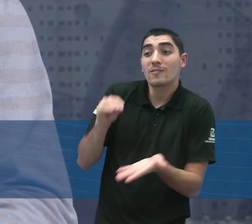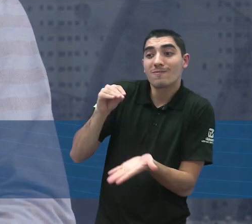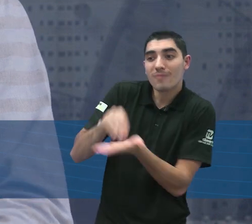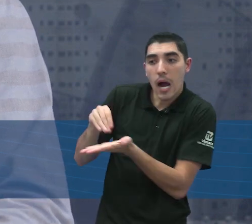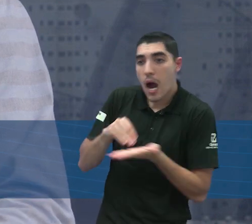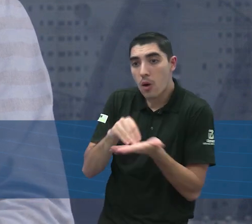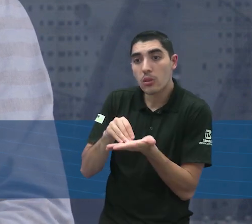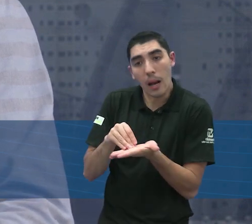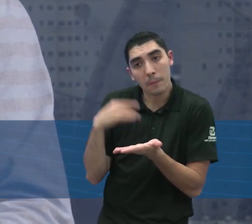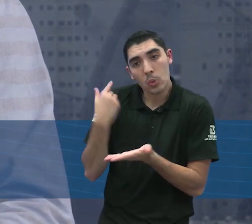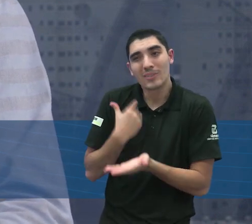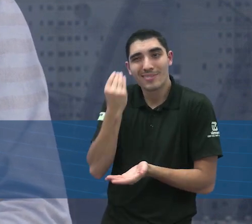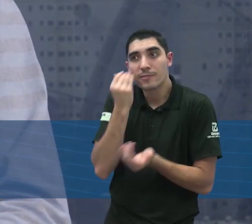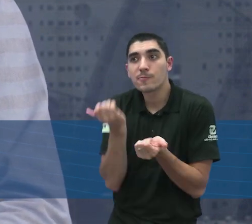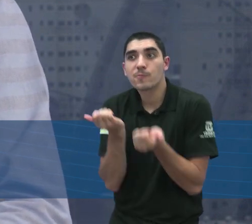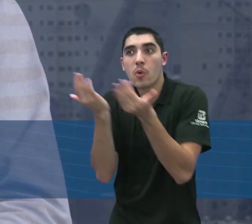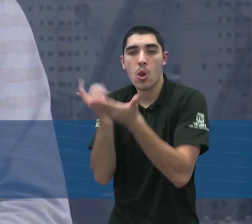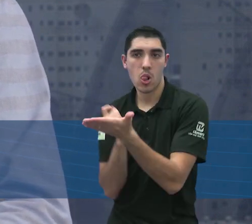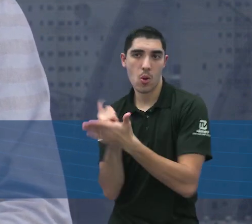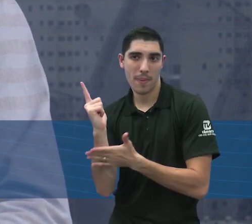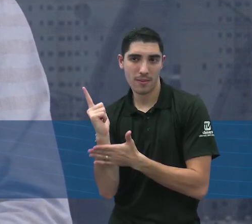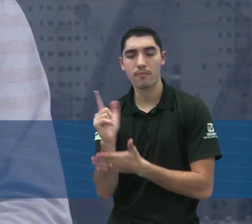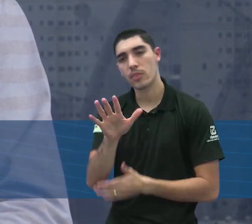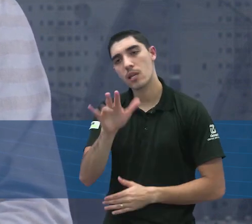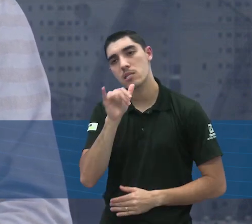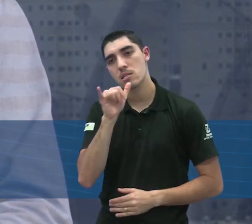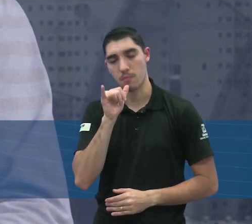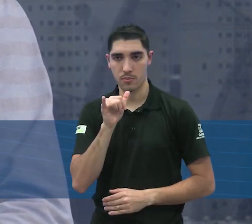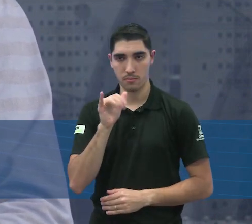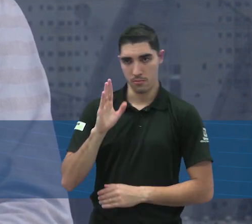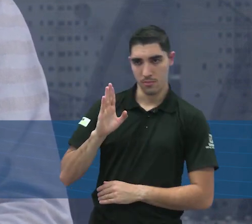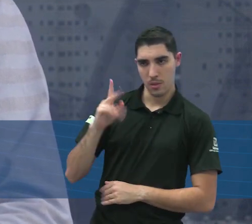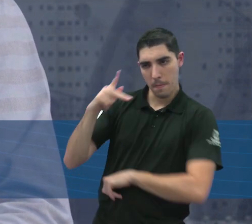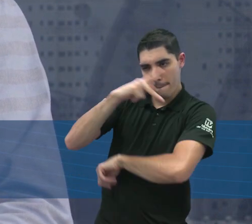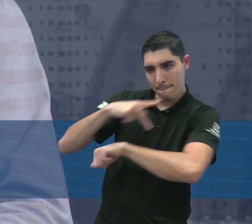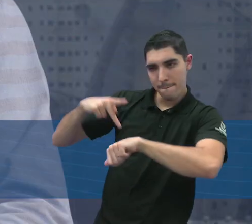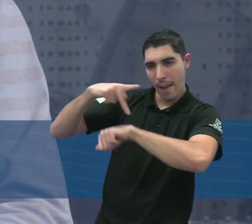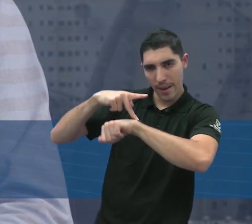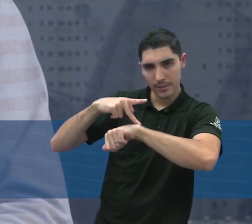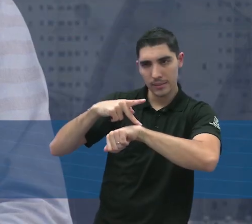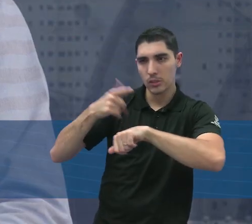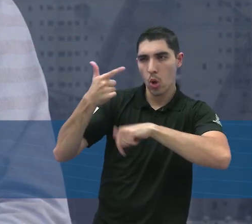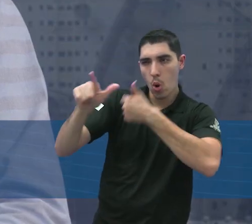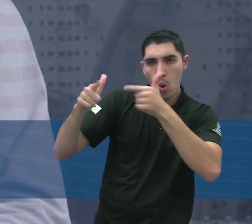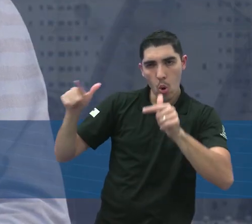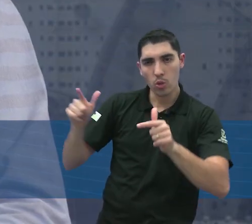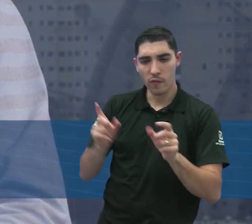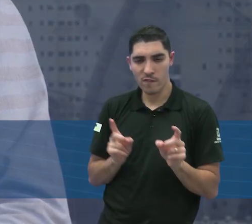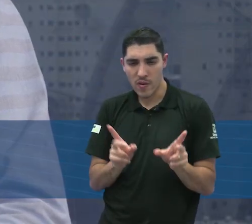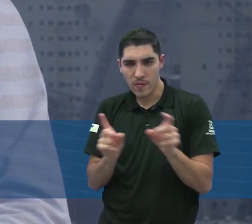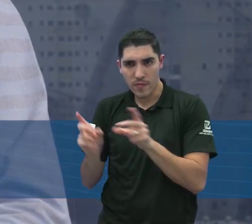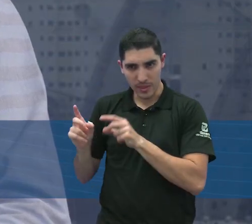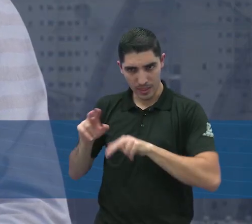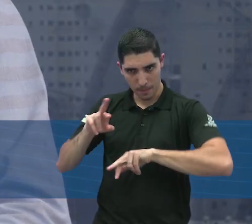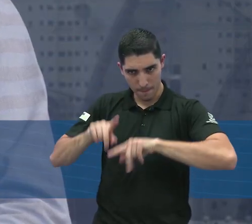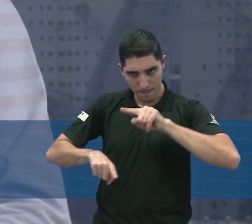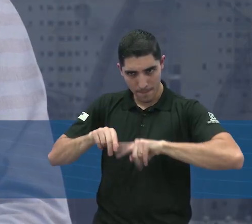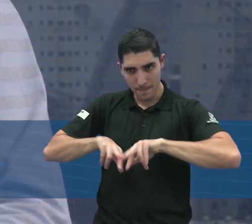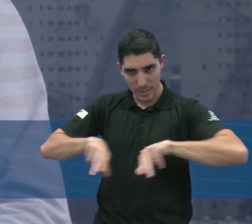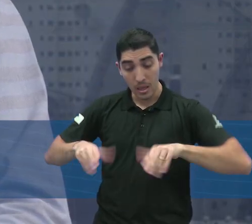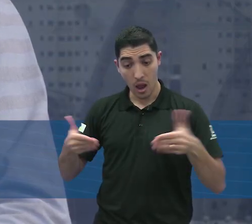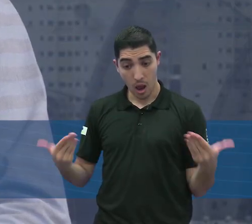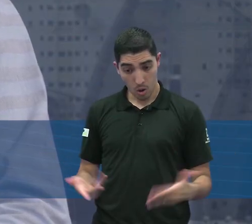vezes compramos de fora. Em relação aos países, para diversificarmos nossos produtos, o governo